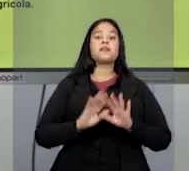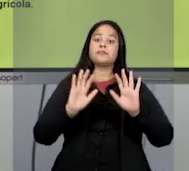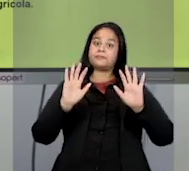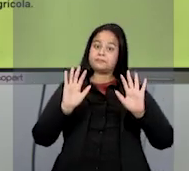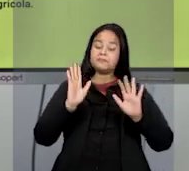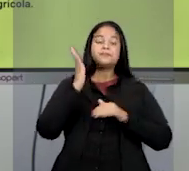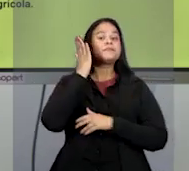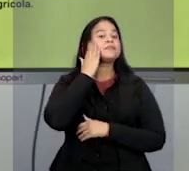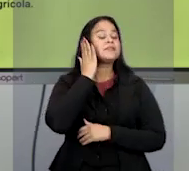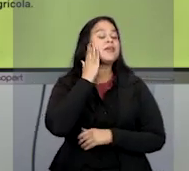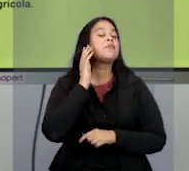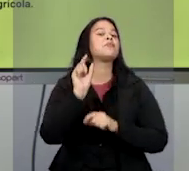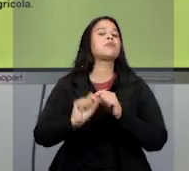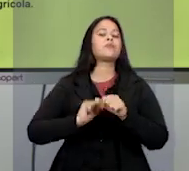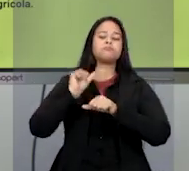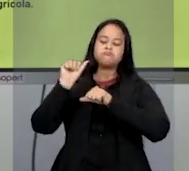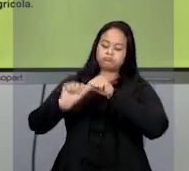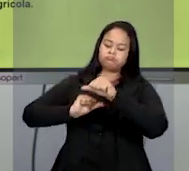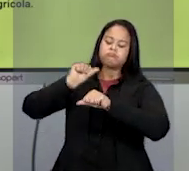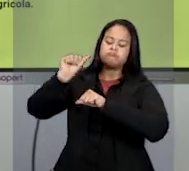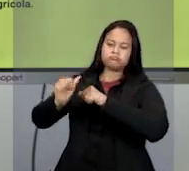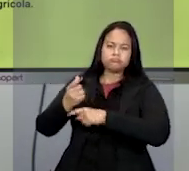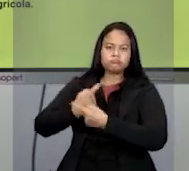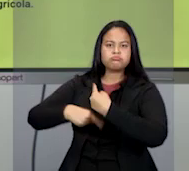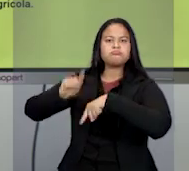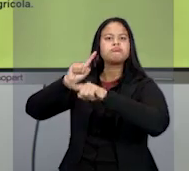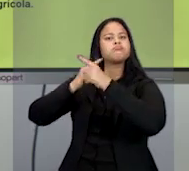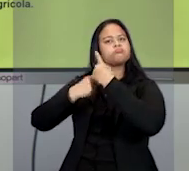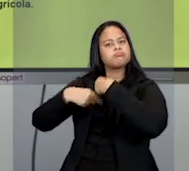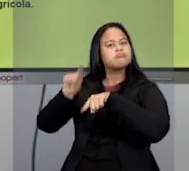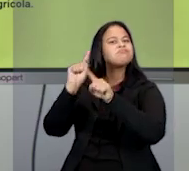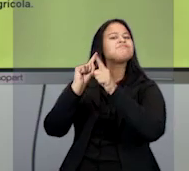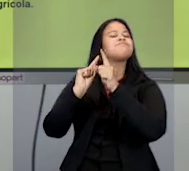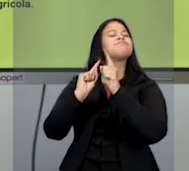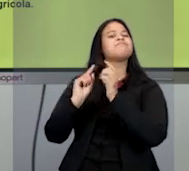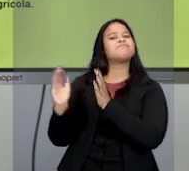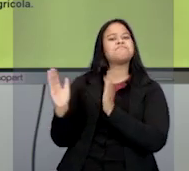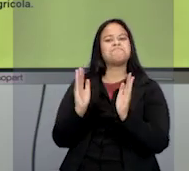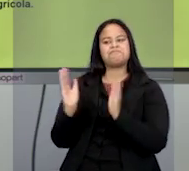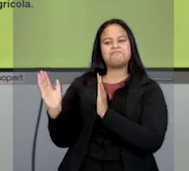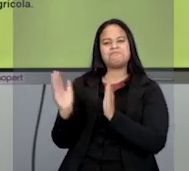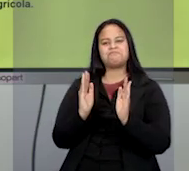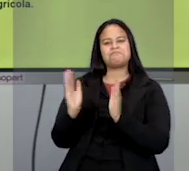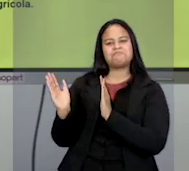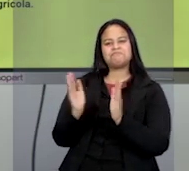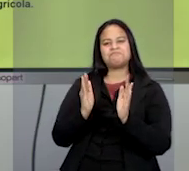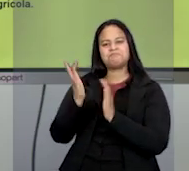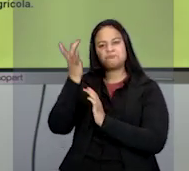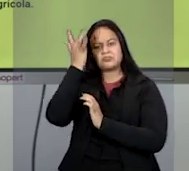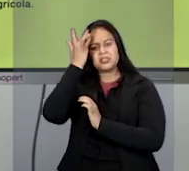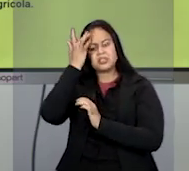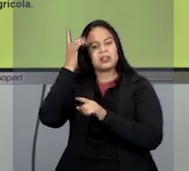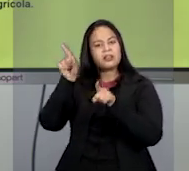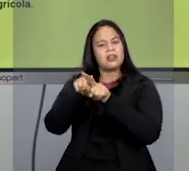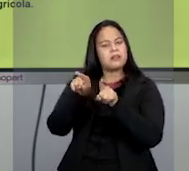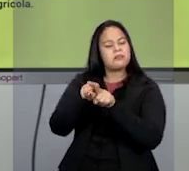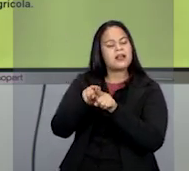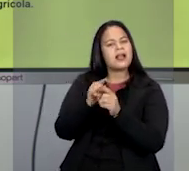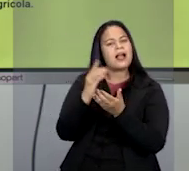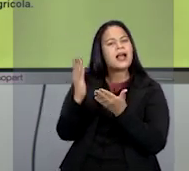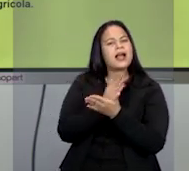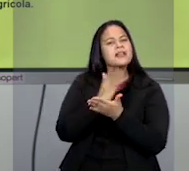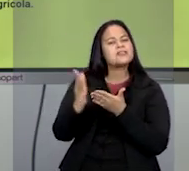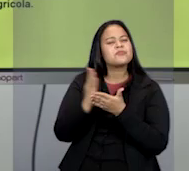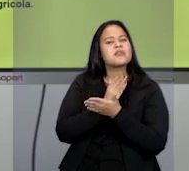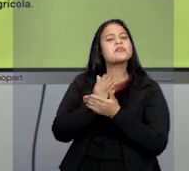sabe que todo processo de evolução, todo processo de modernização, muitas vezes pode